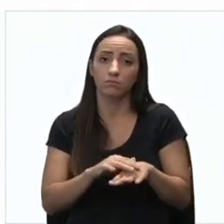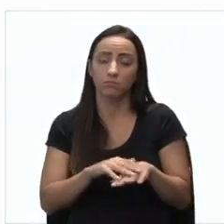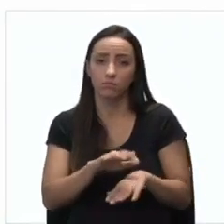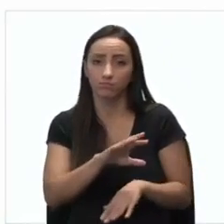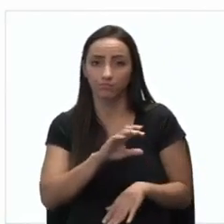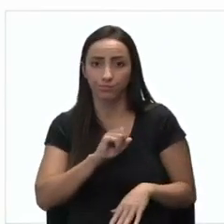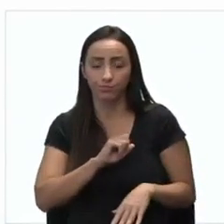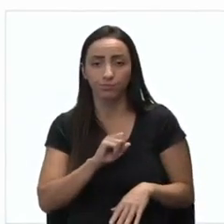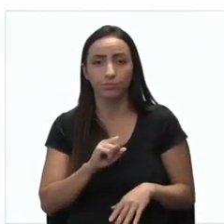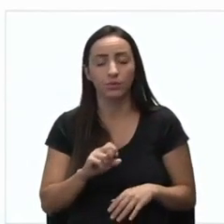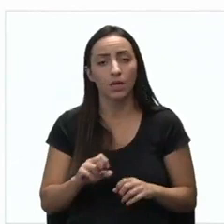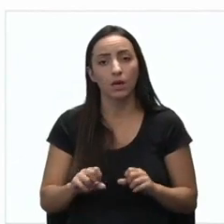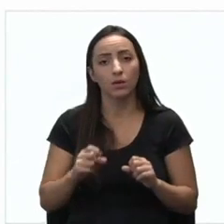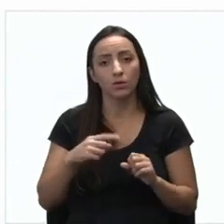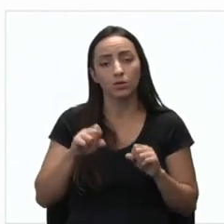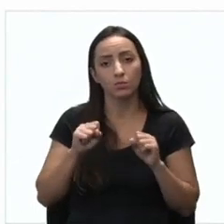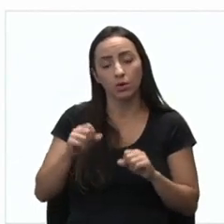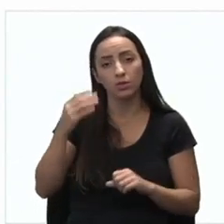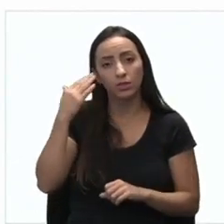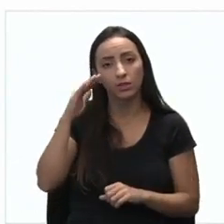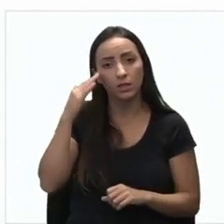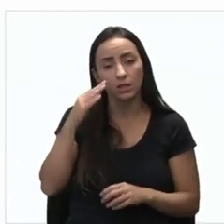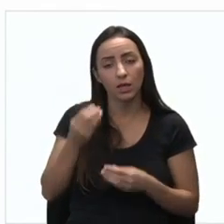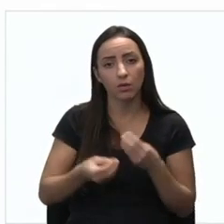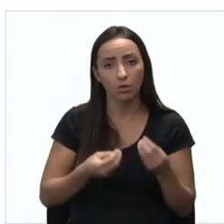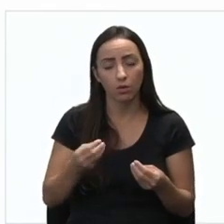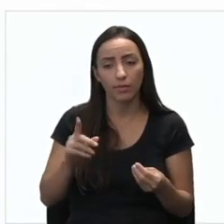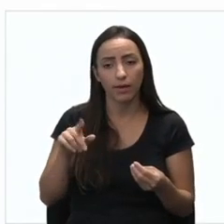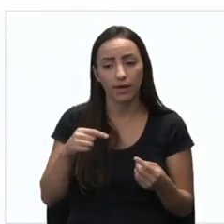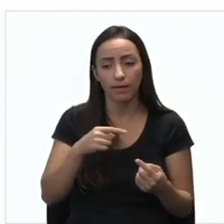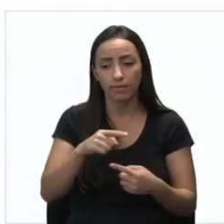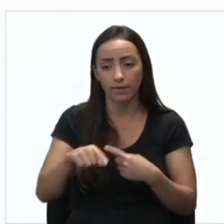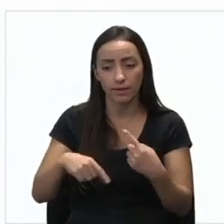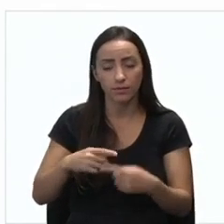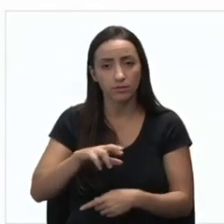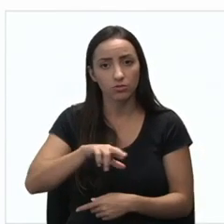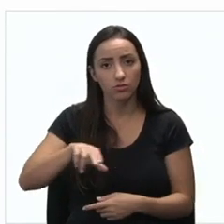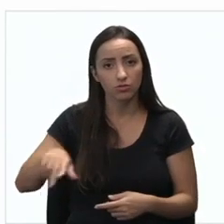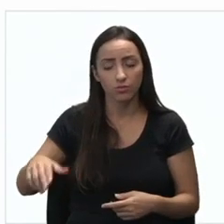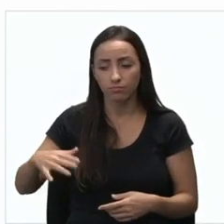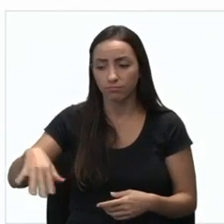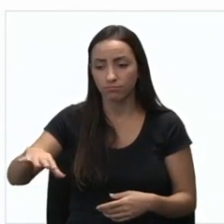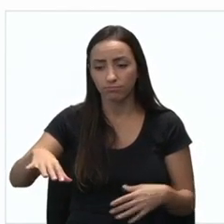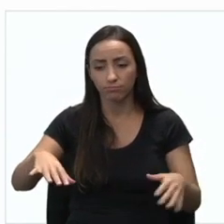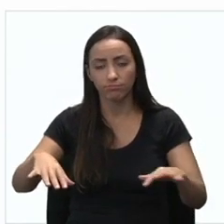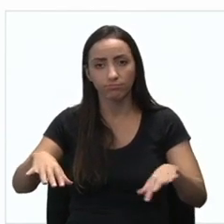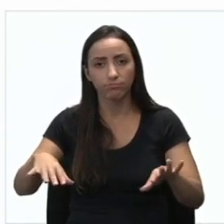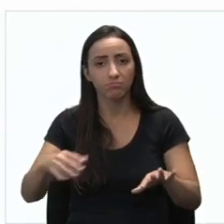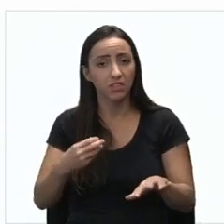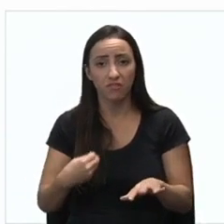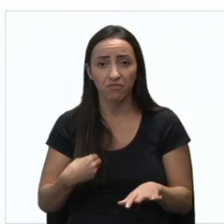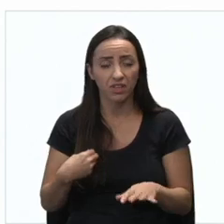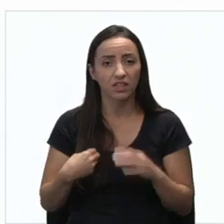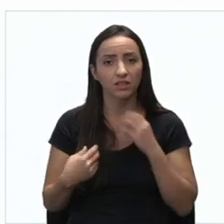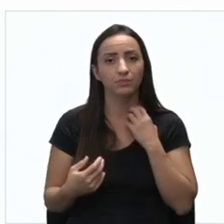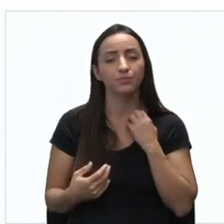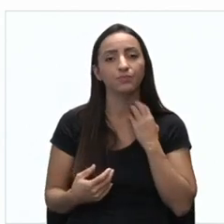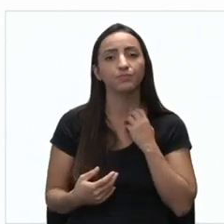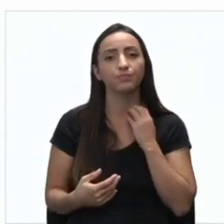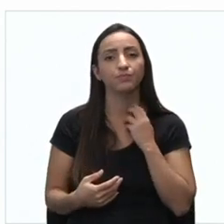ser compreendidos a partir da interação dessas diversas esferas da vida,